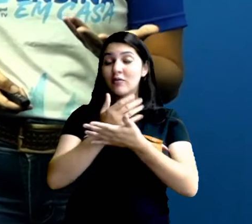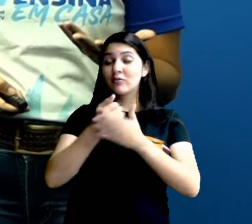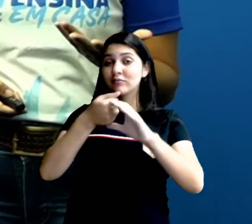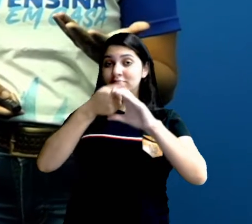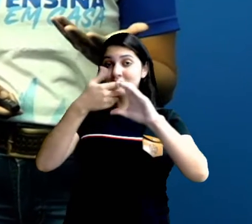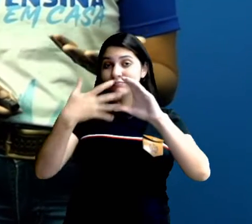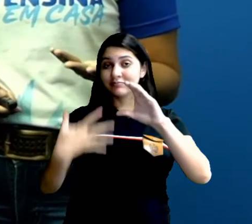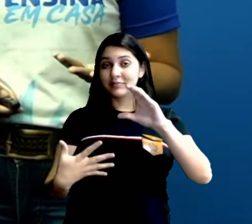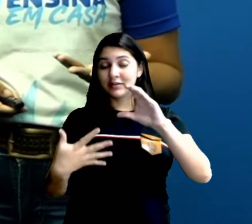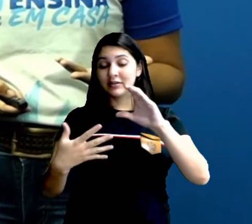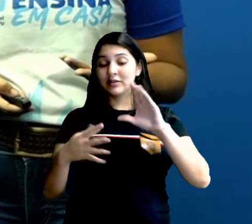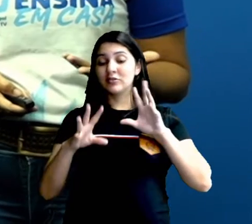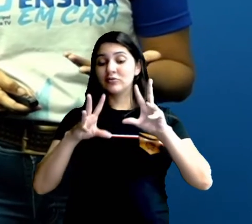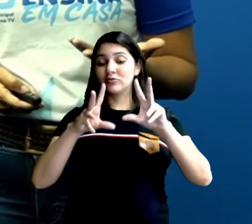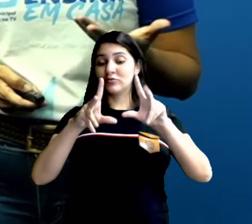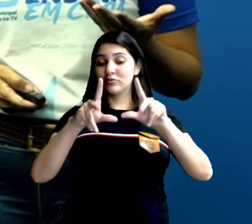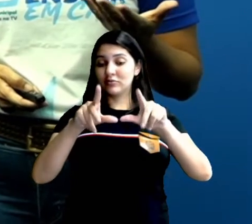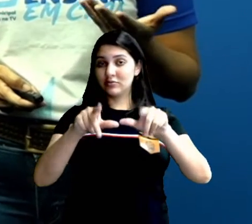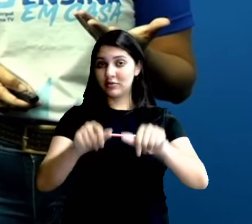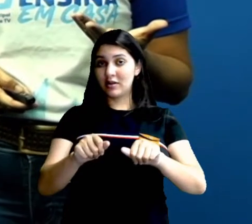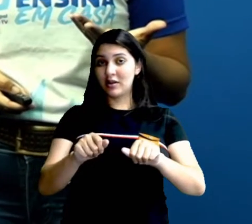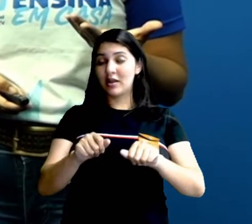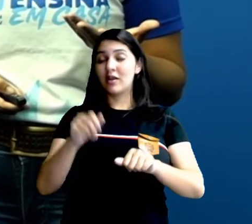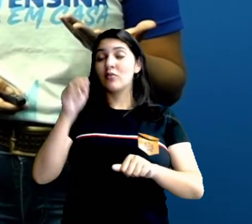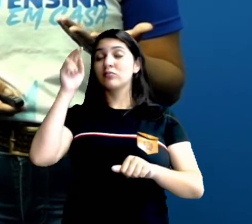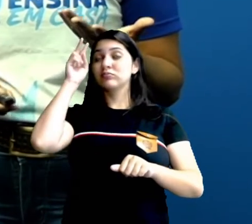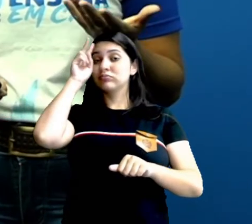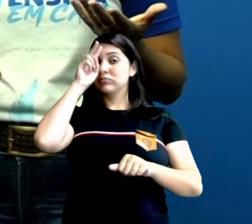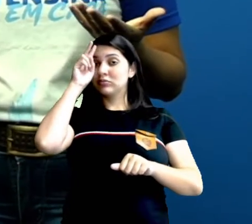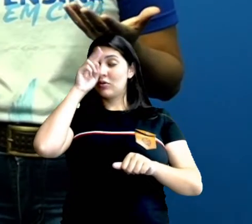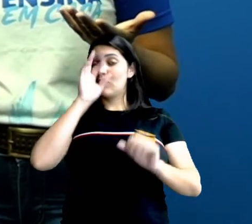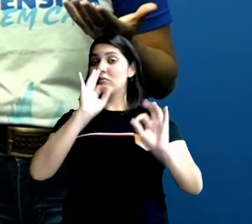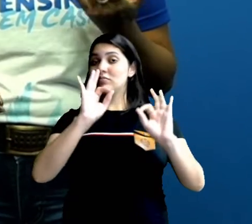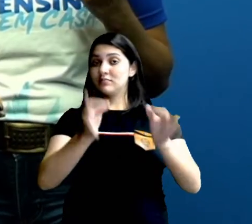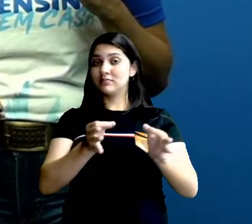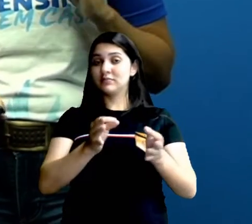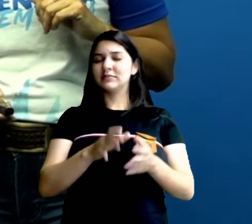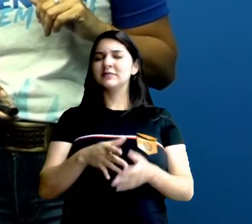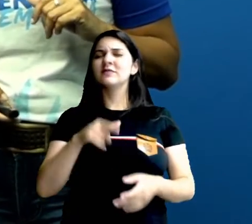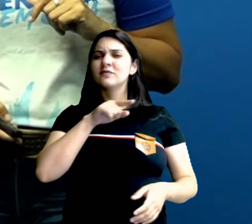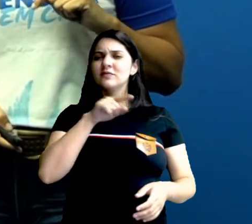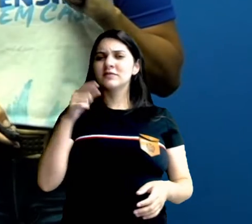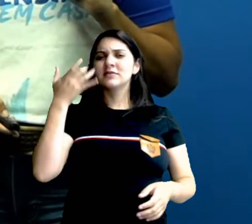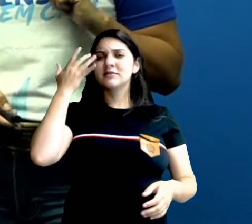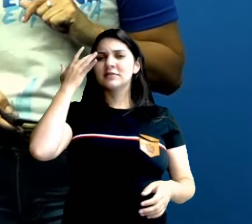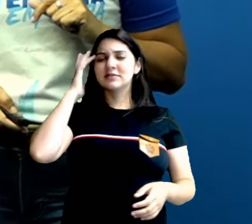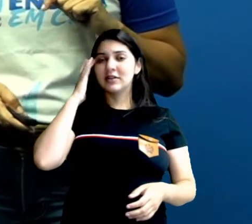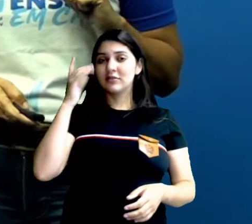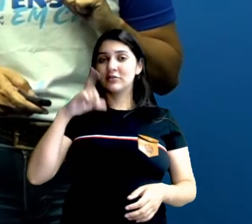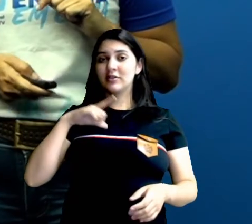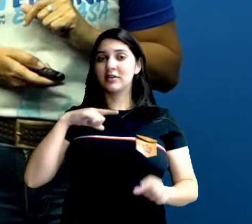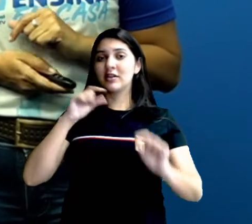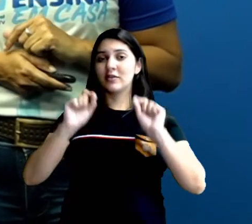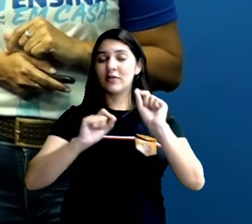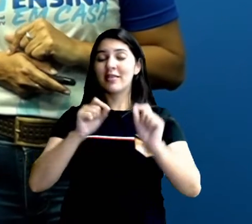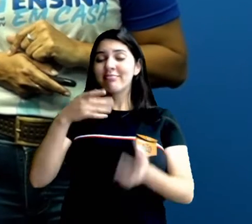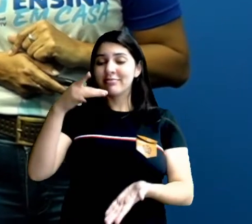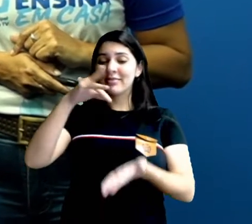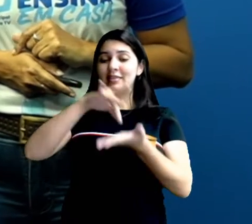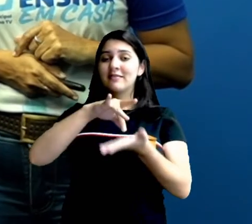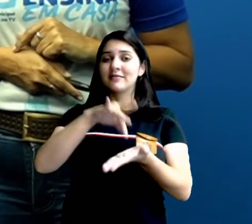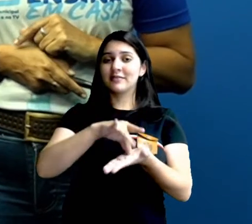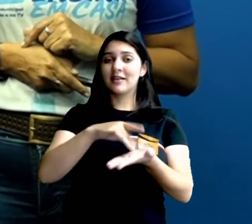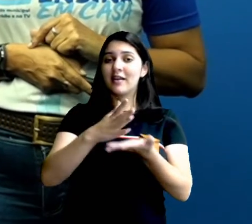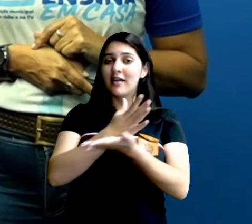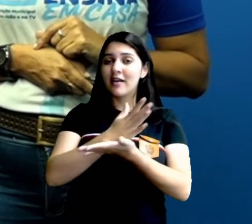alguma característica dos animais. É um conto, tá? Então, será que existe